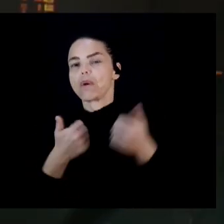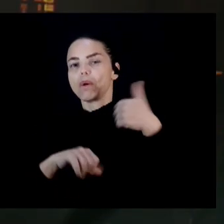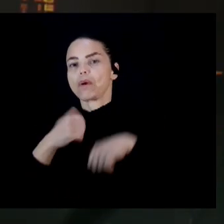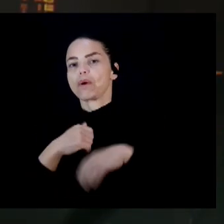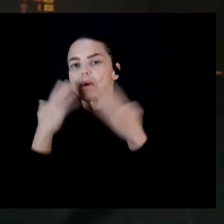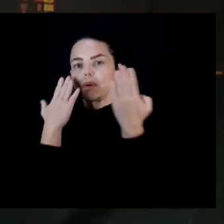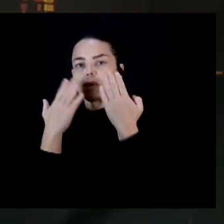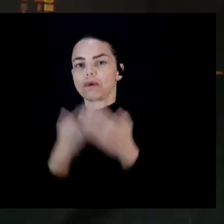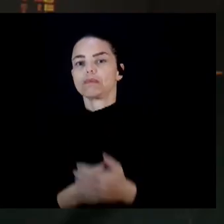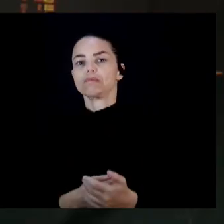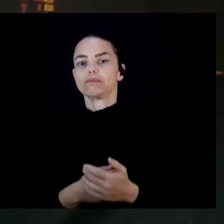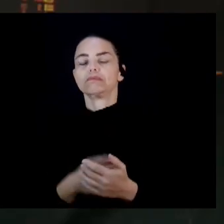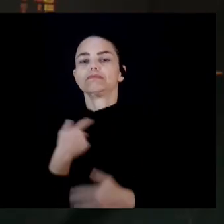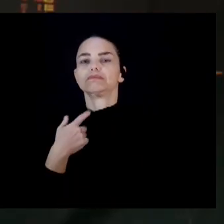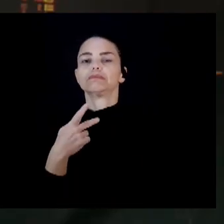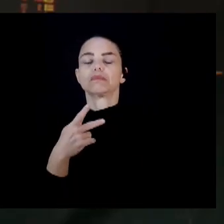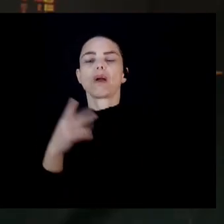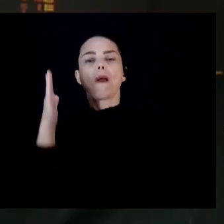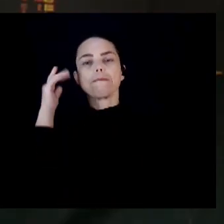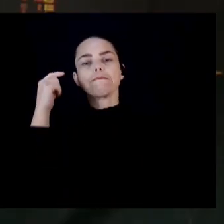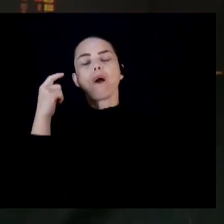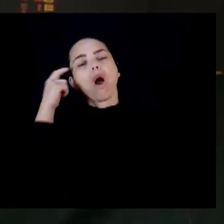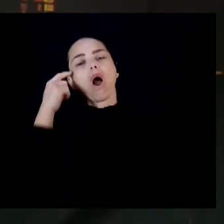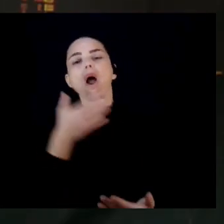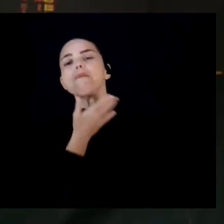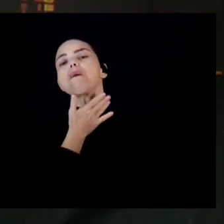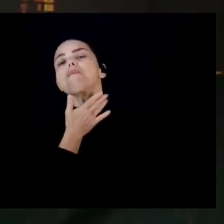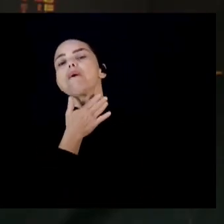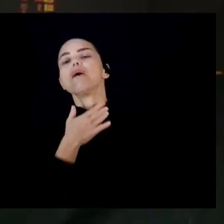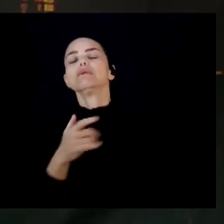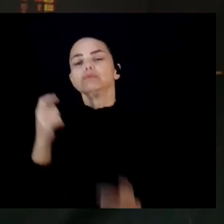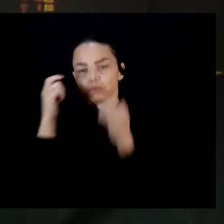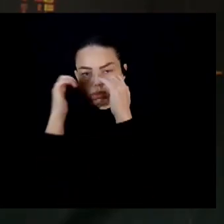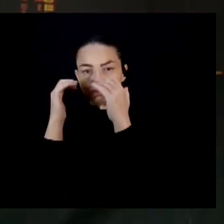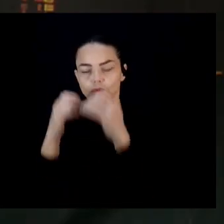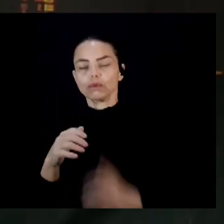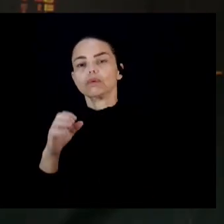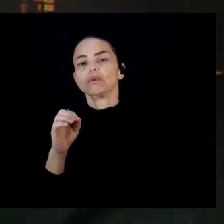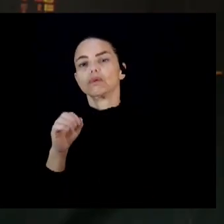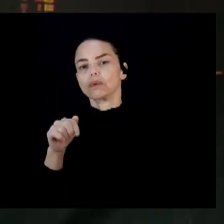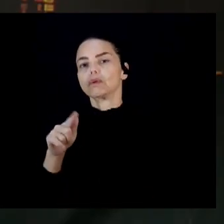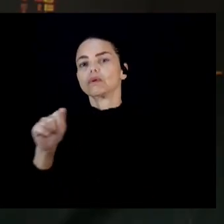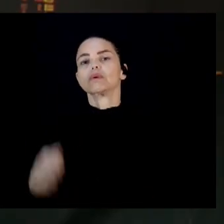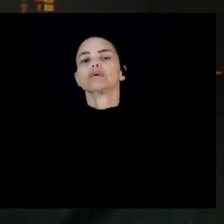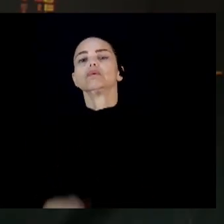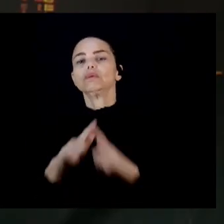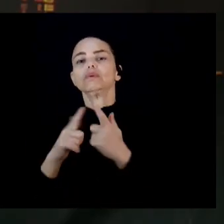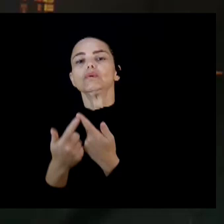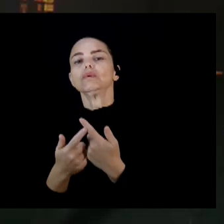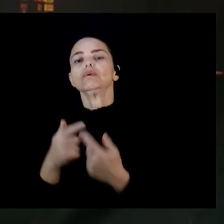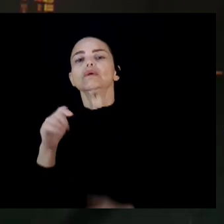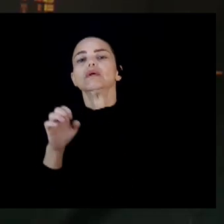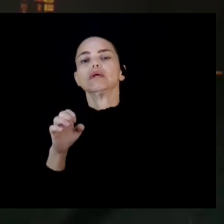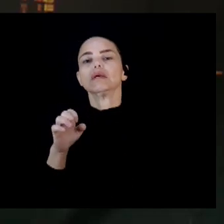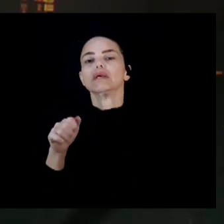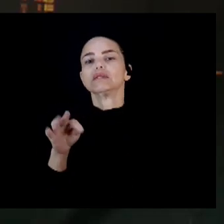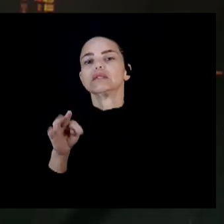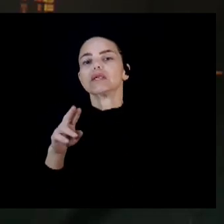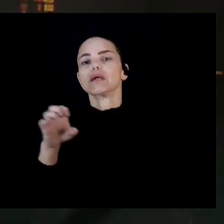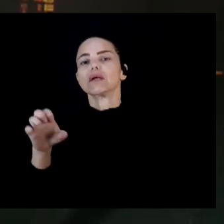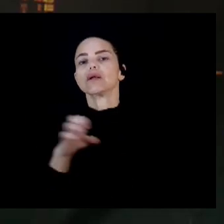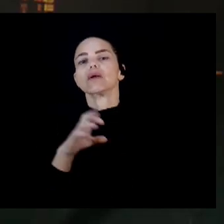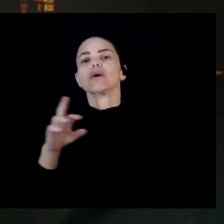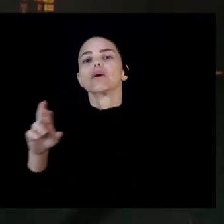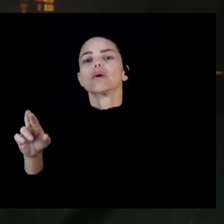programa Papo Cabeça e presidente da ONG Grupo Entre Rosas, desenvolvendo projetos e ações voltados à